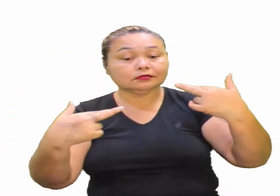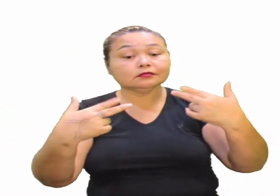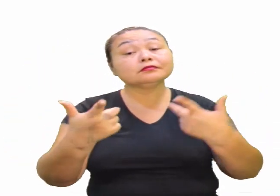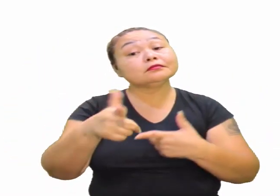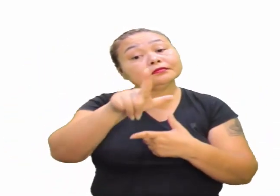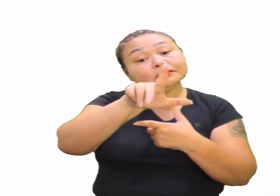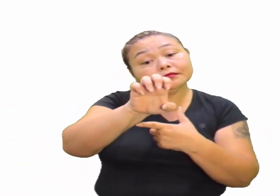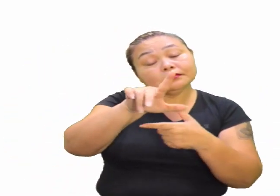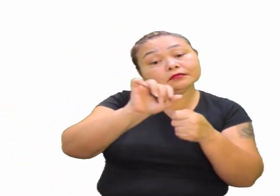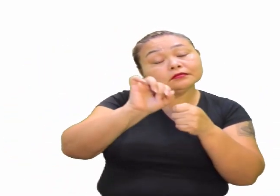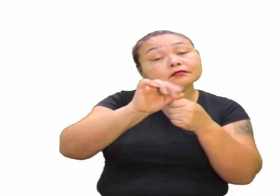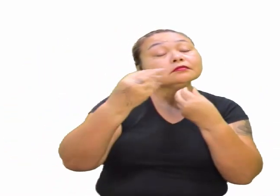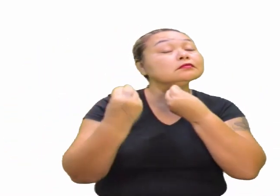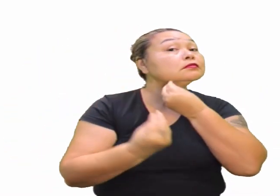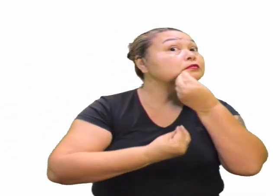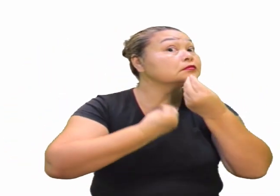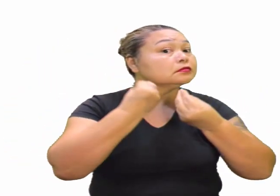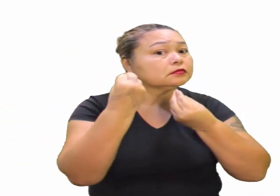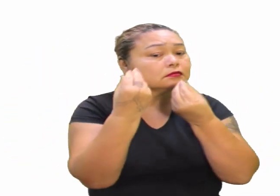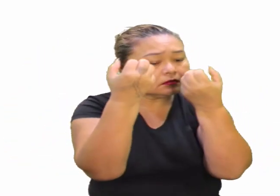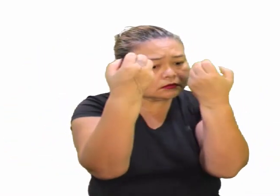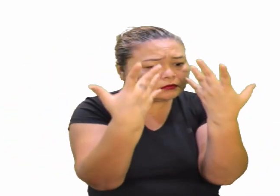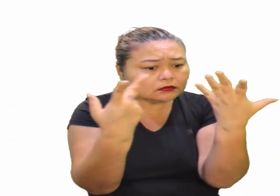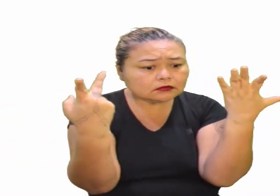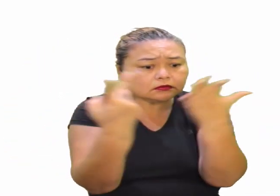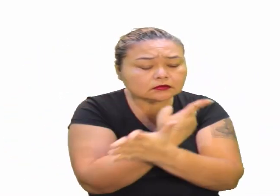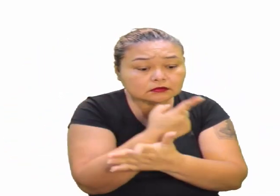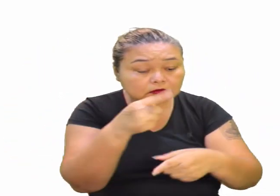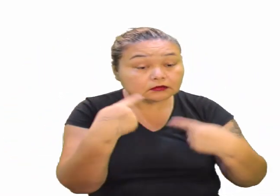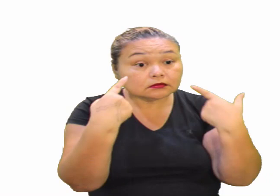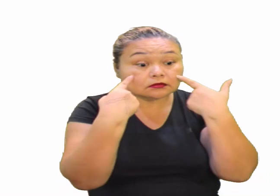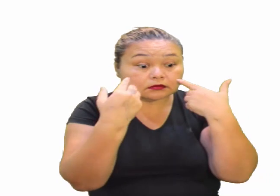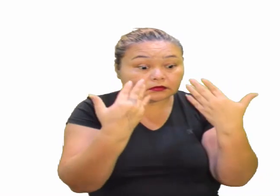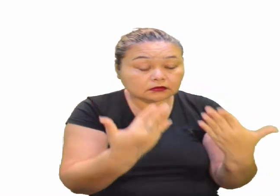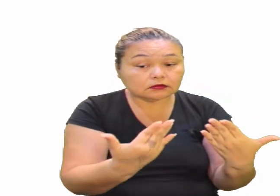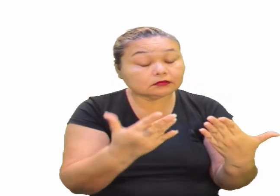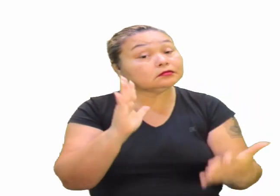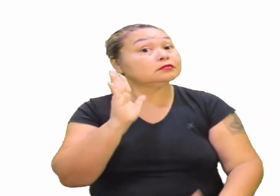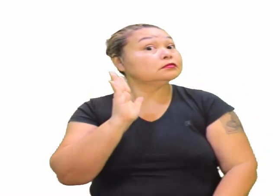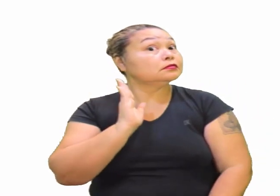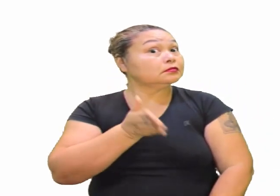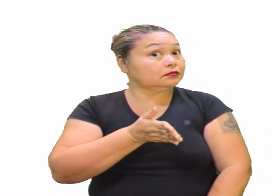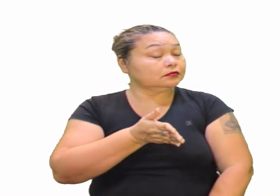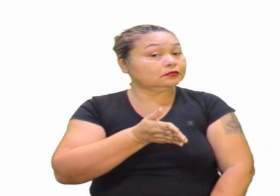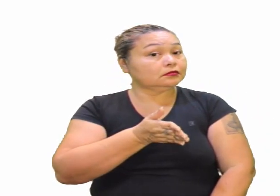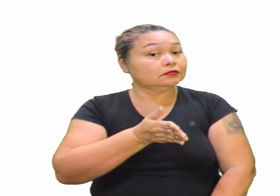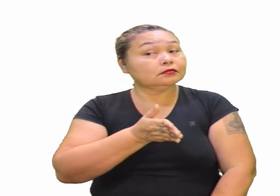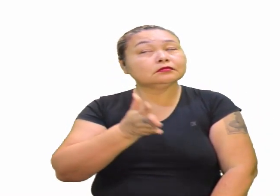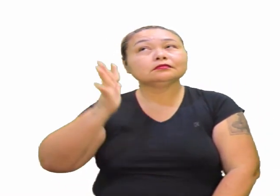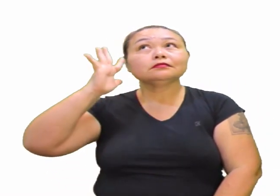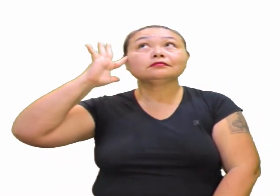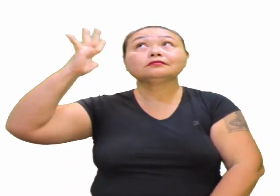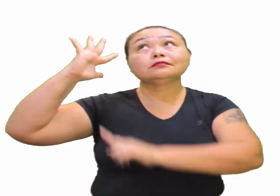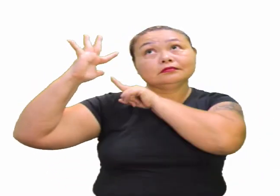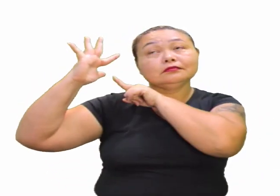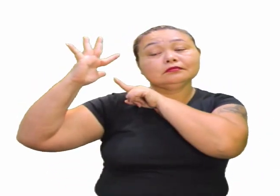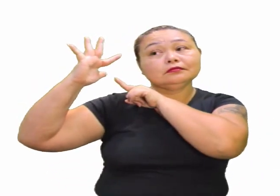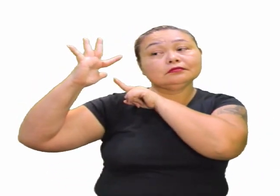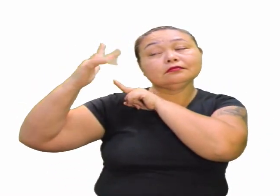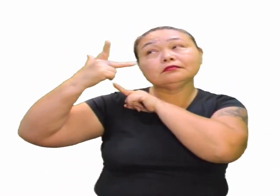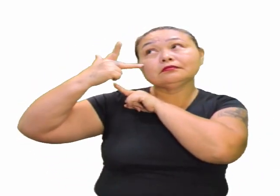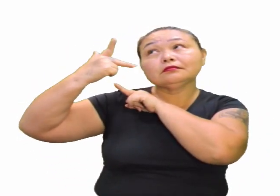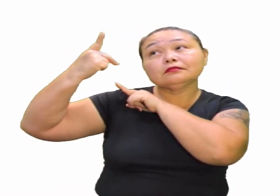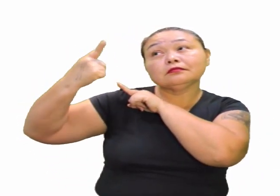lei nos diz como algo ocorre. Já uma teoria nos